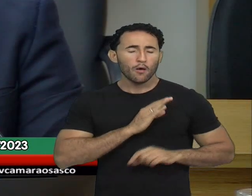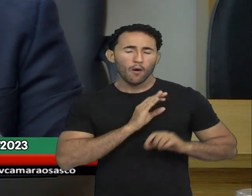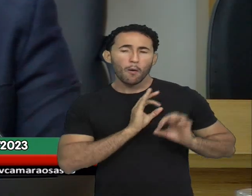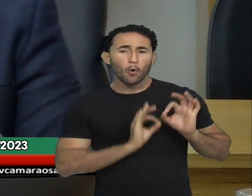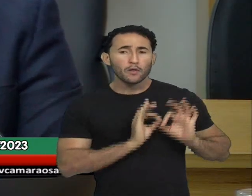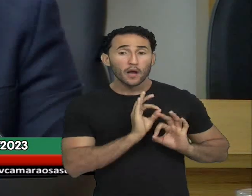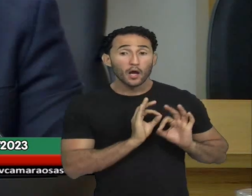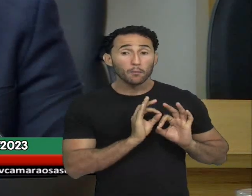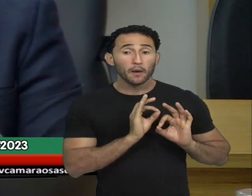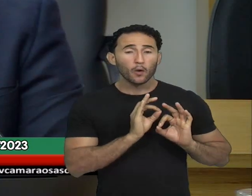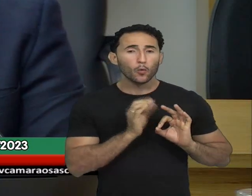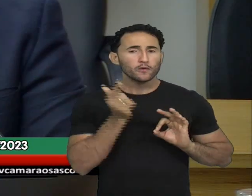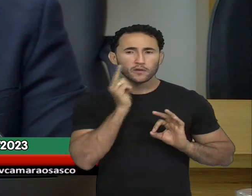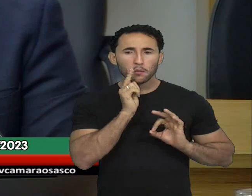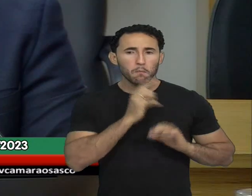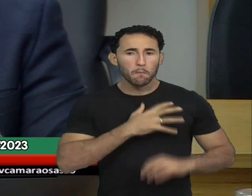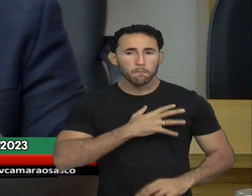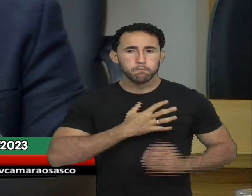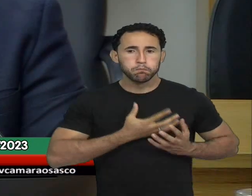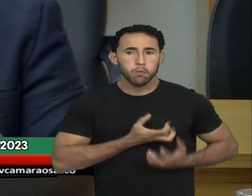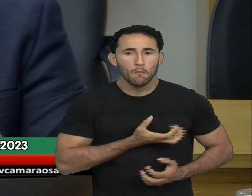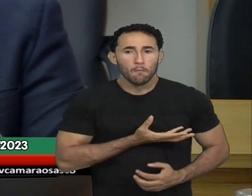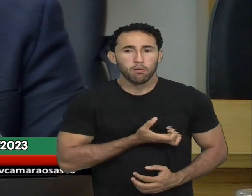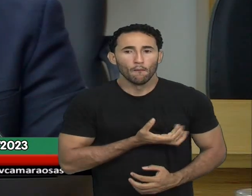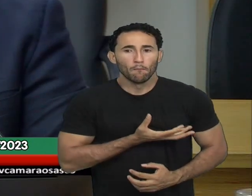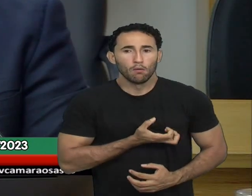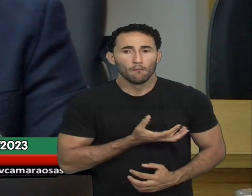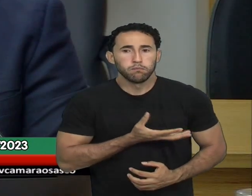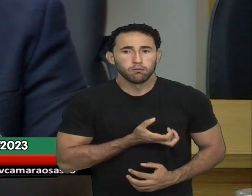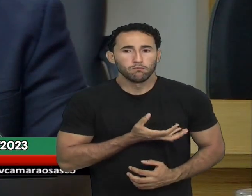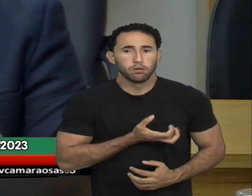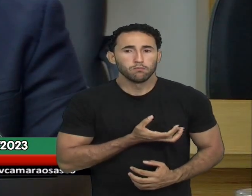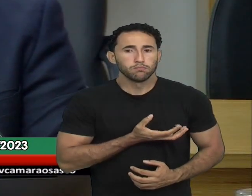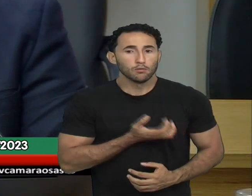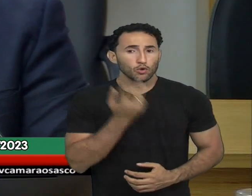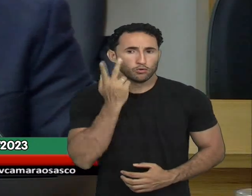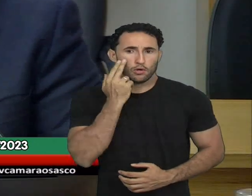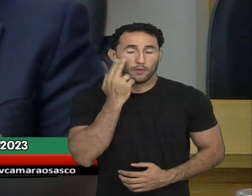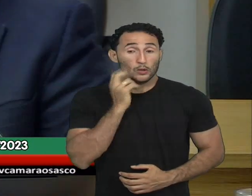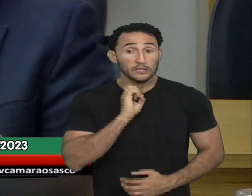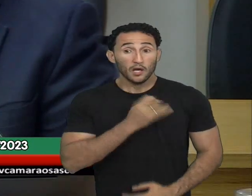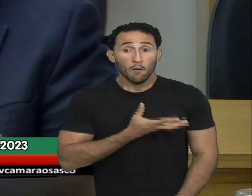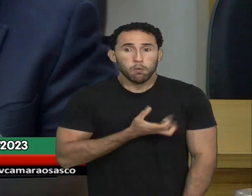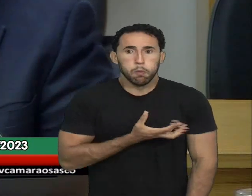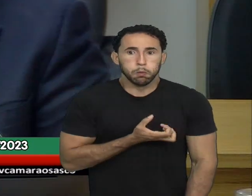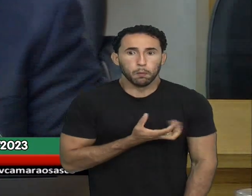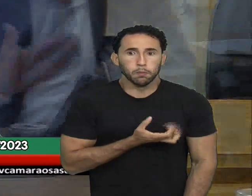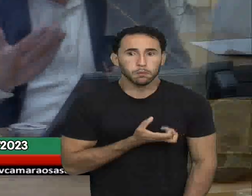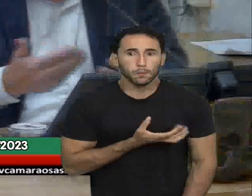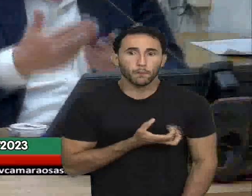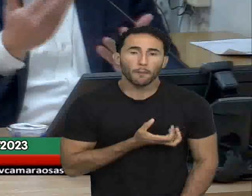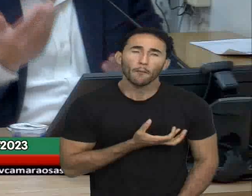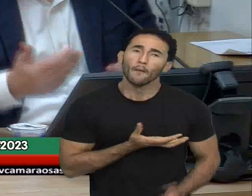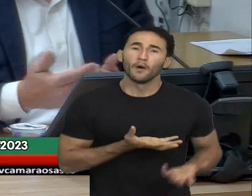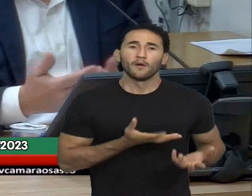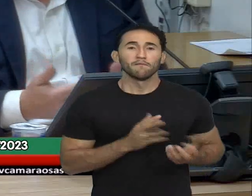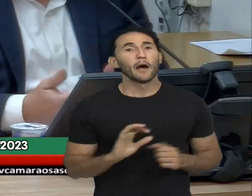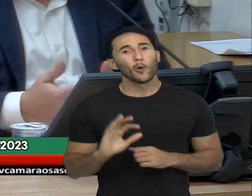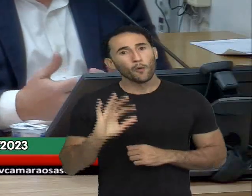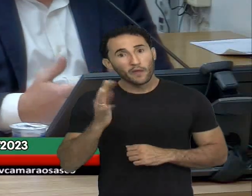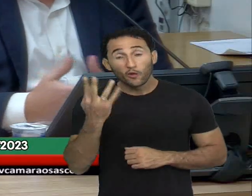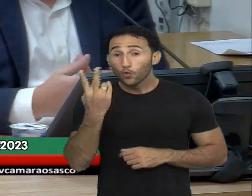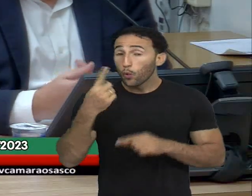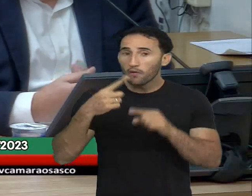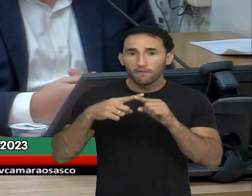um corpo normal, não para trabalhar por dois corpos. Se pega um paciente muito obeso, chega ao ponto de ficar quase 2 vezes